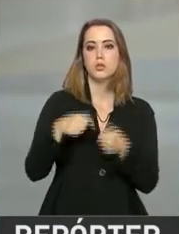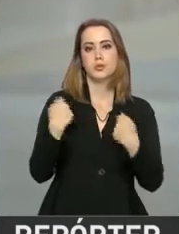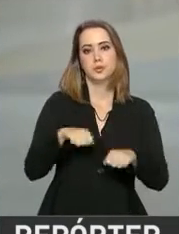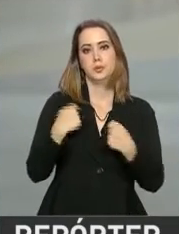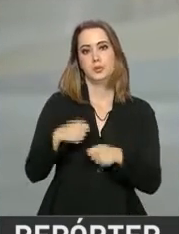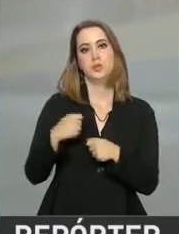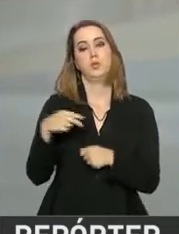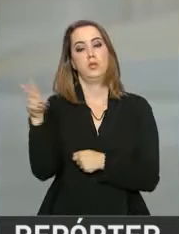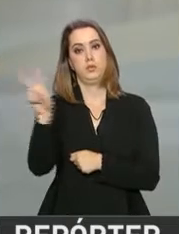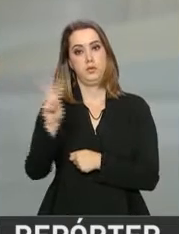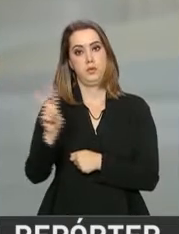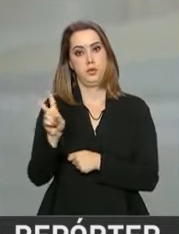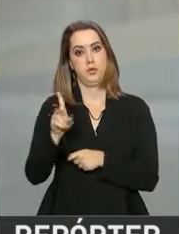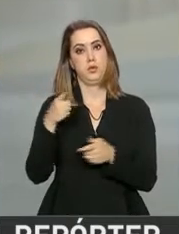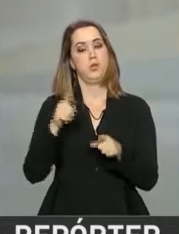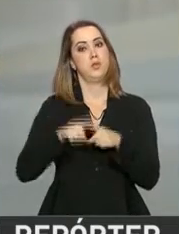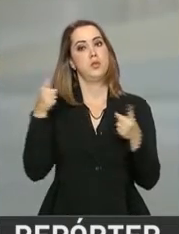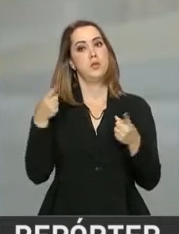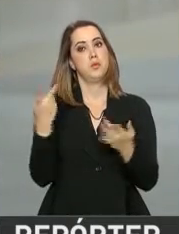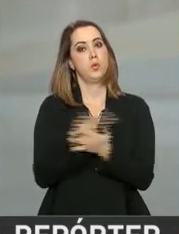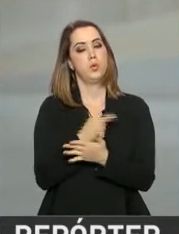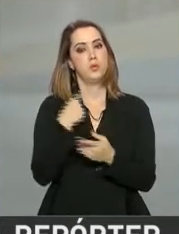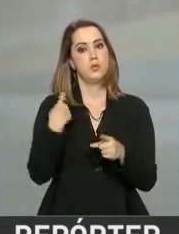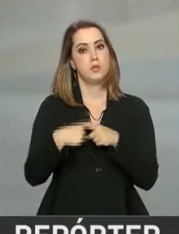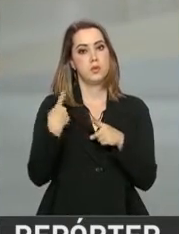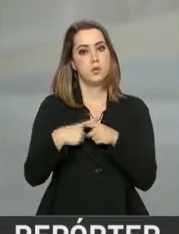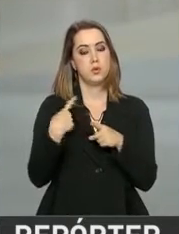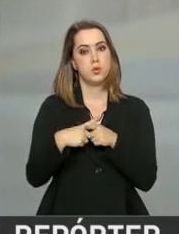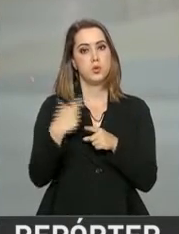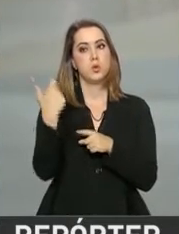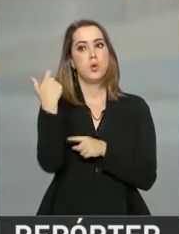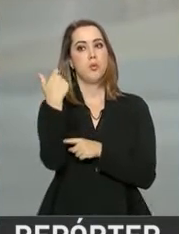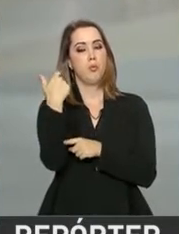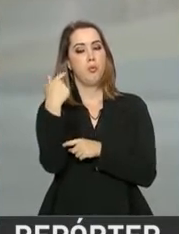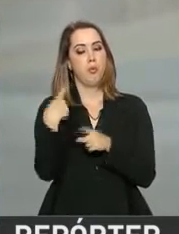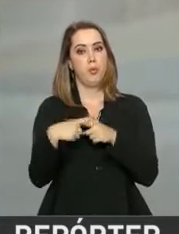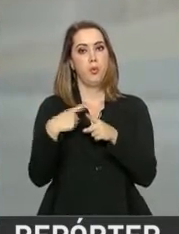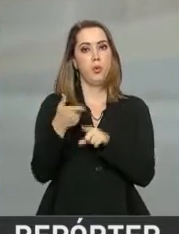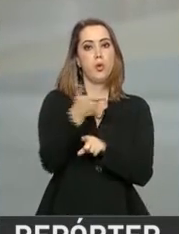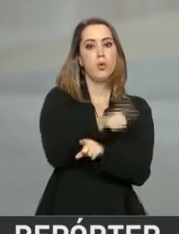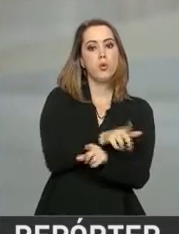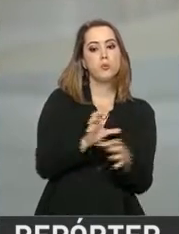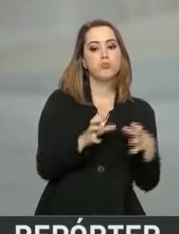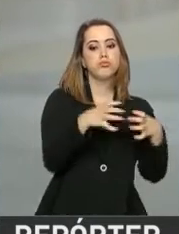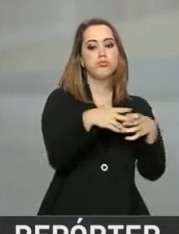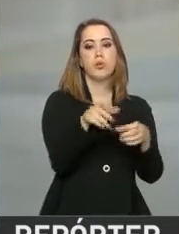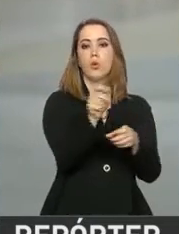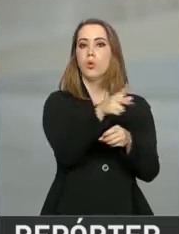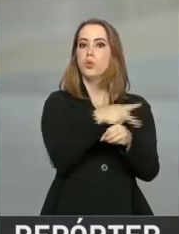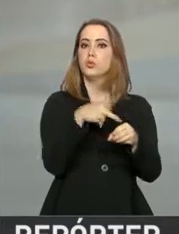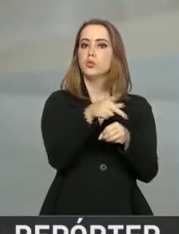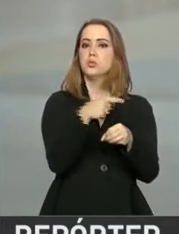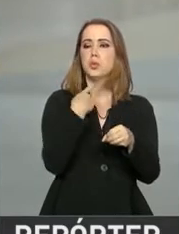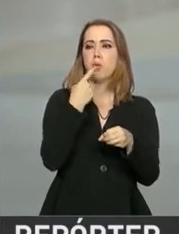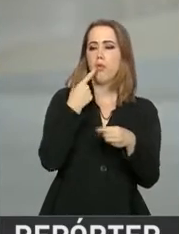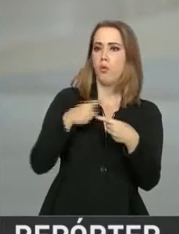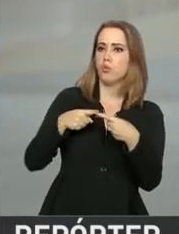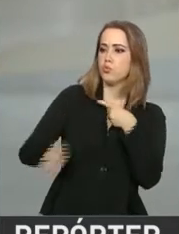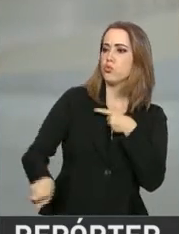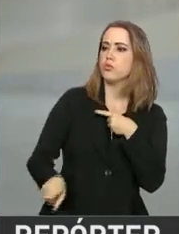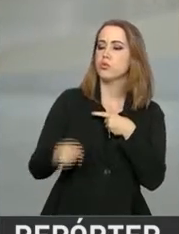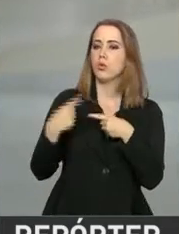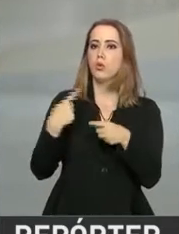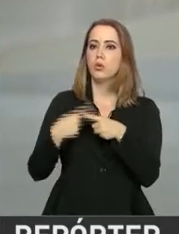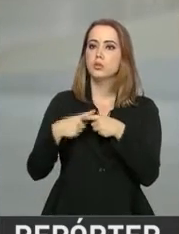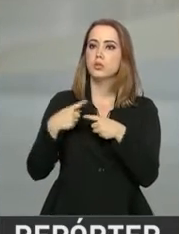deste ano mas isso ainda não ocorreu já que argentina brasil e paraguai se opõe alegando que a venezuela não